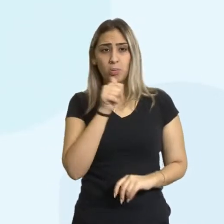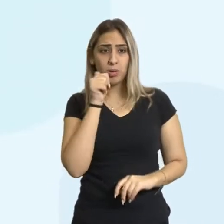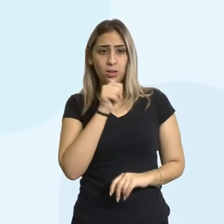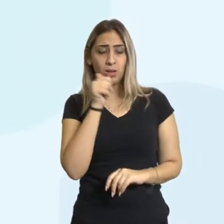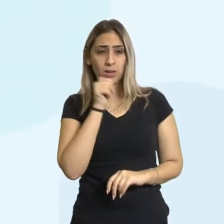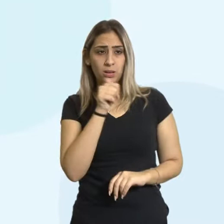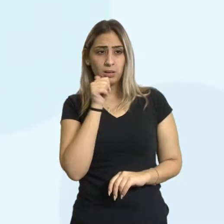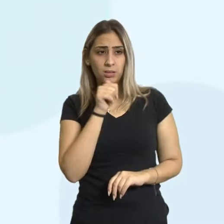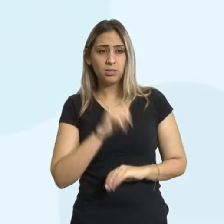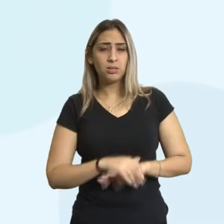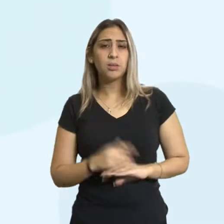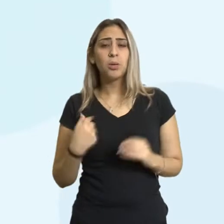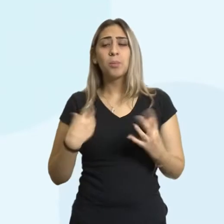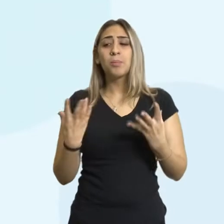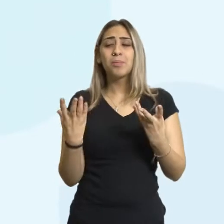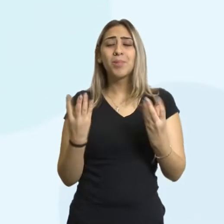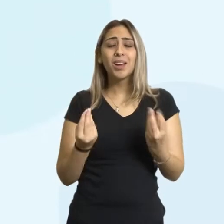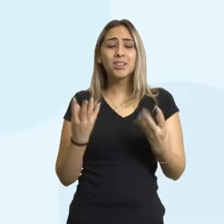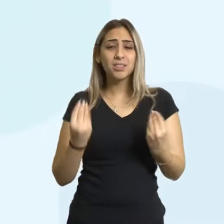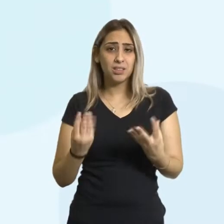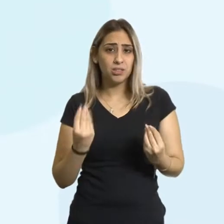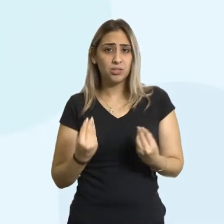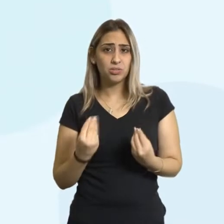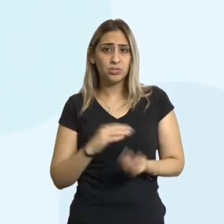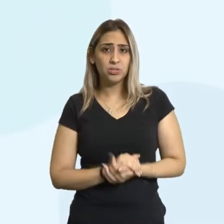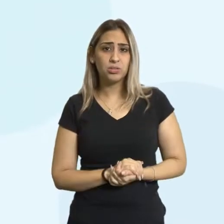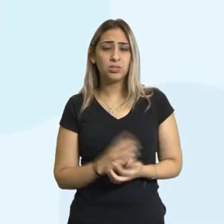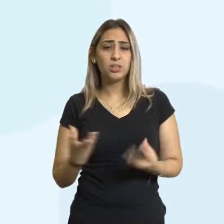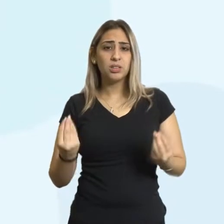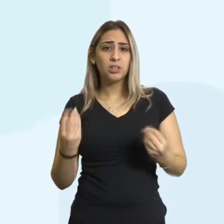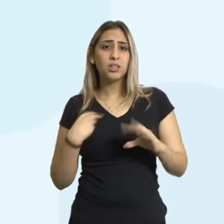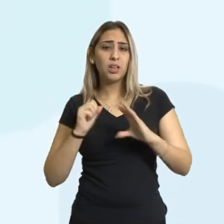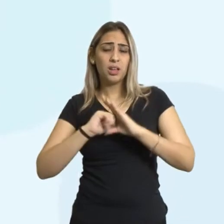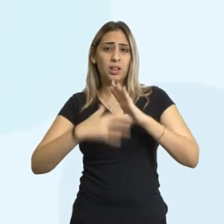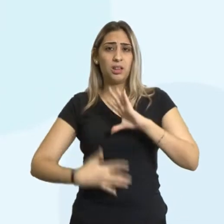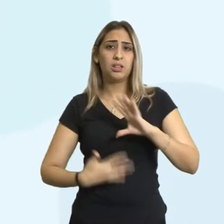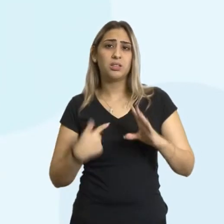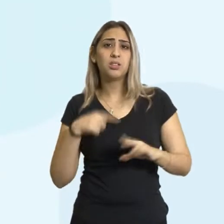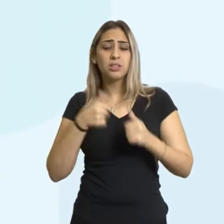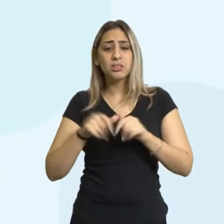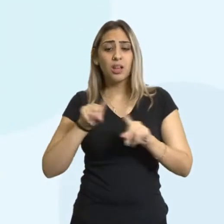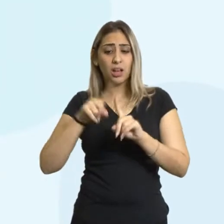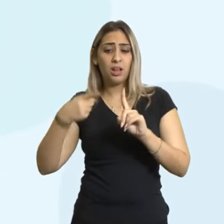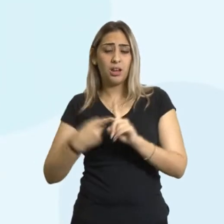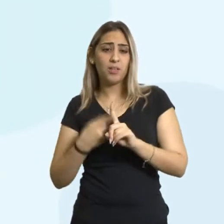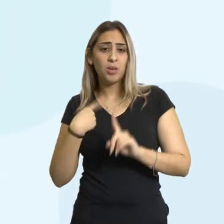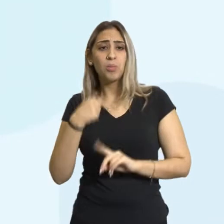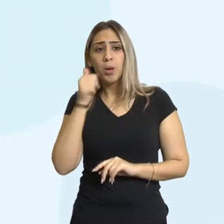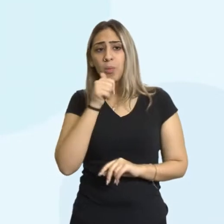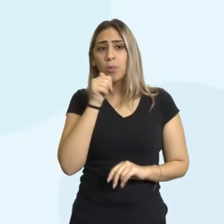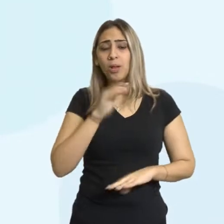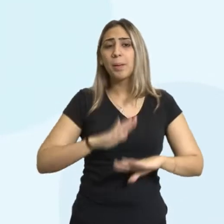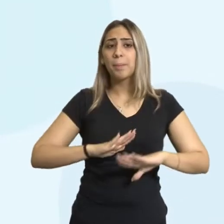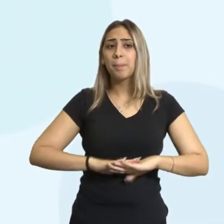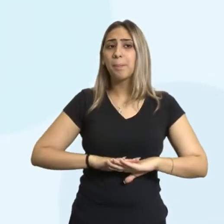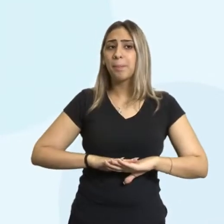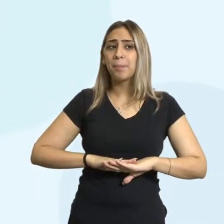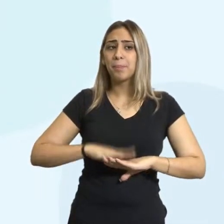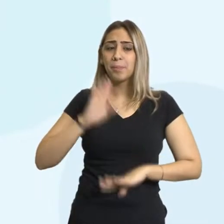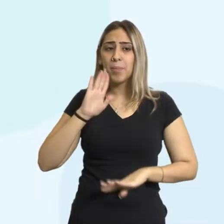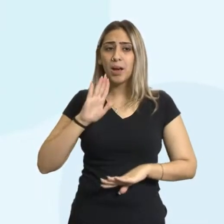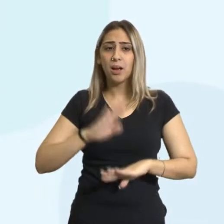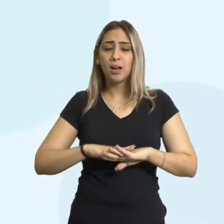com bastante bastante características de que está grávida né uma mulher mais ela